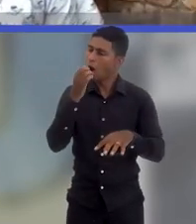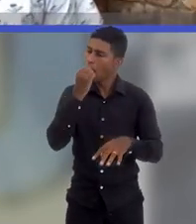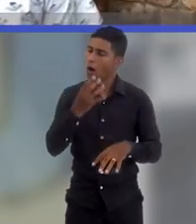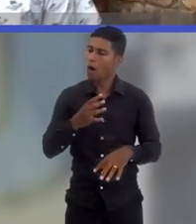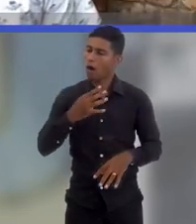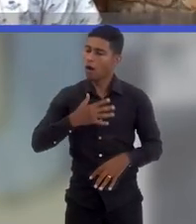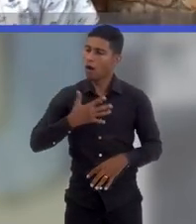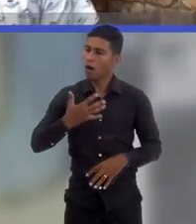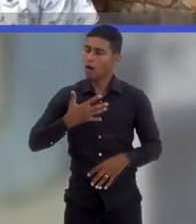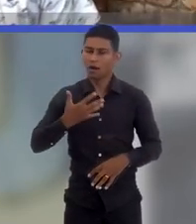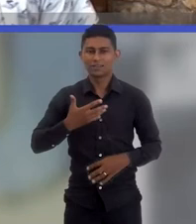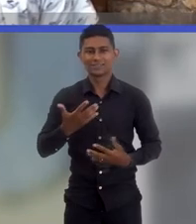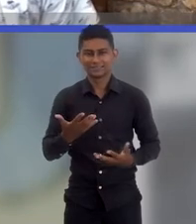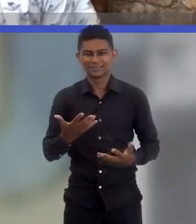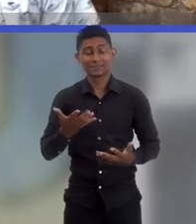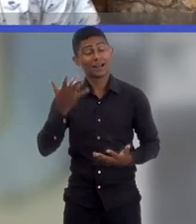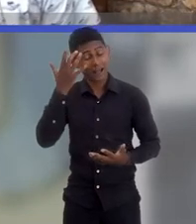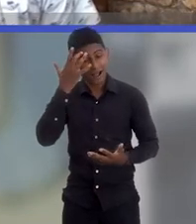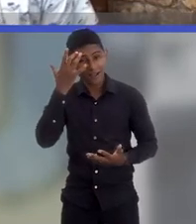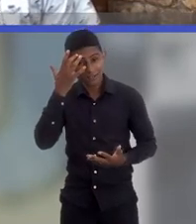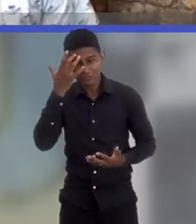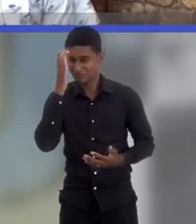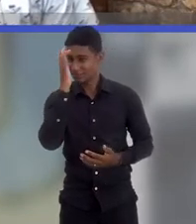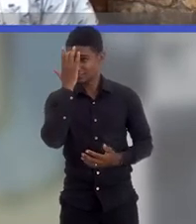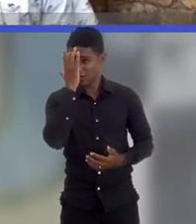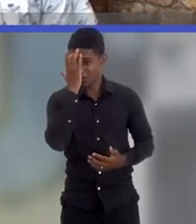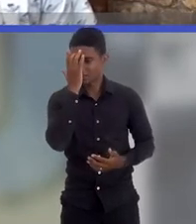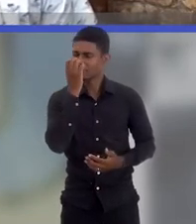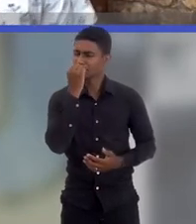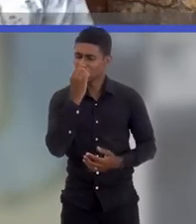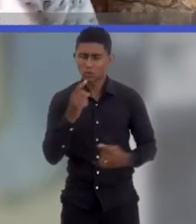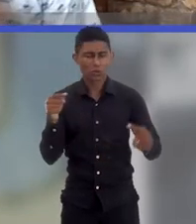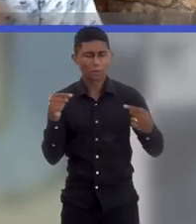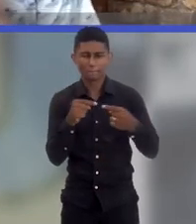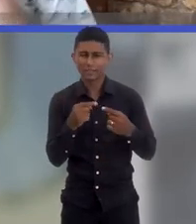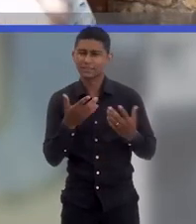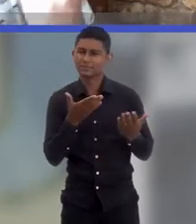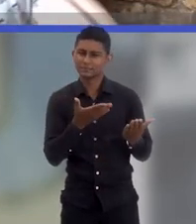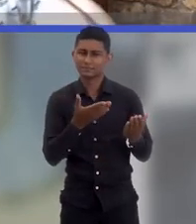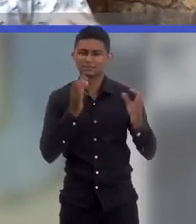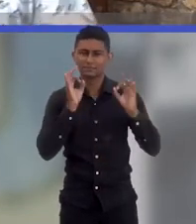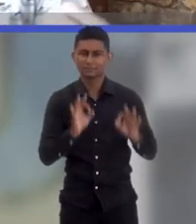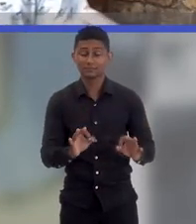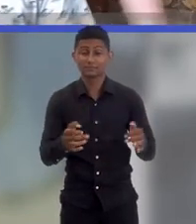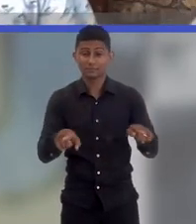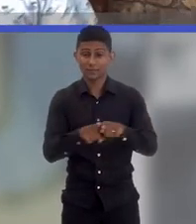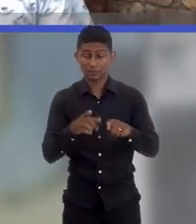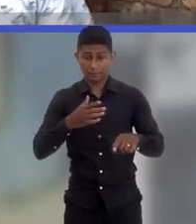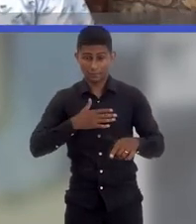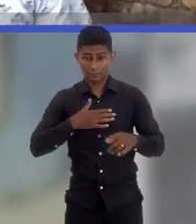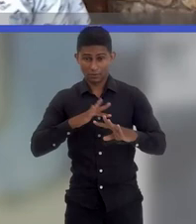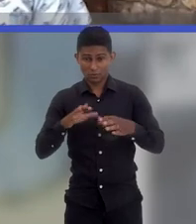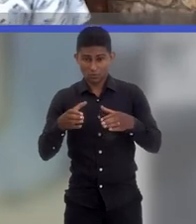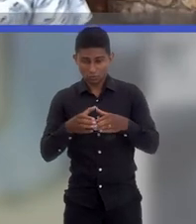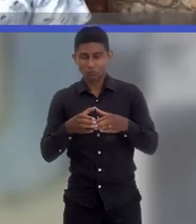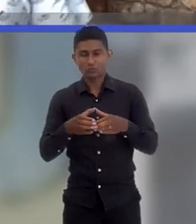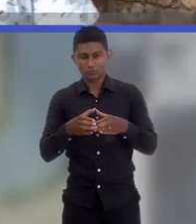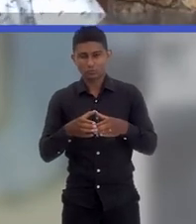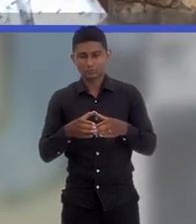quebrar. E eu acho que um desfile de escola de samba tem tudo a ver com ele. Mas da minha escola de coração, você pode imaginar